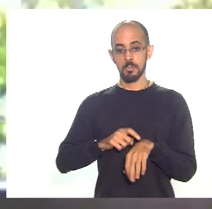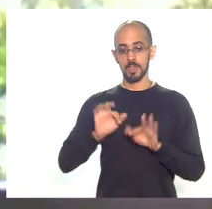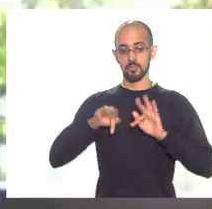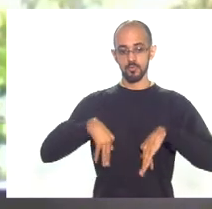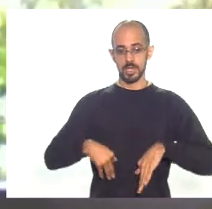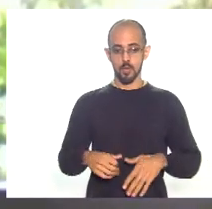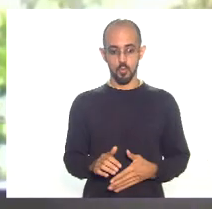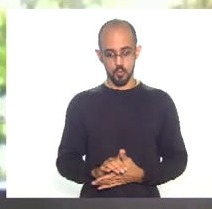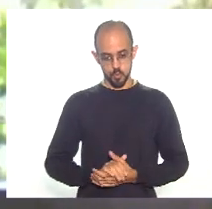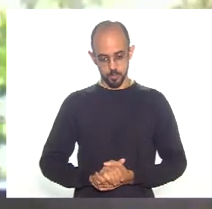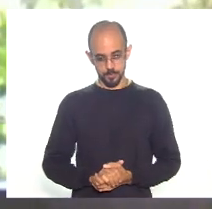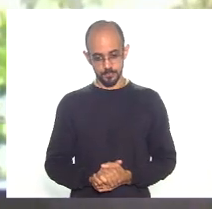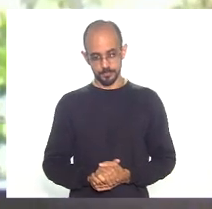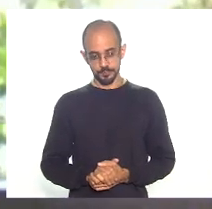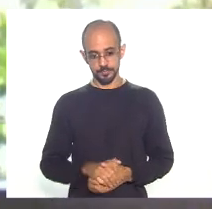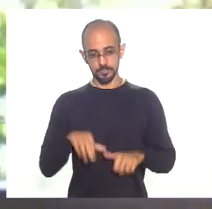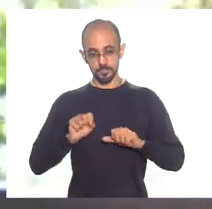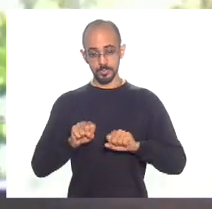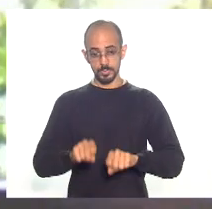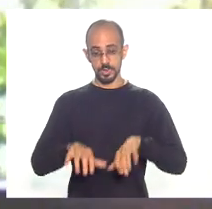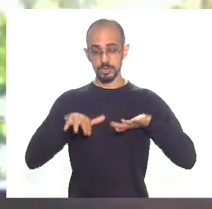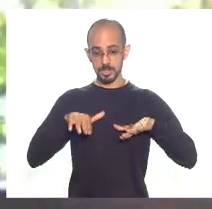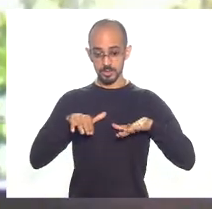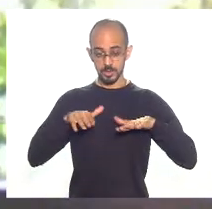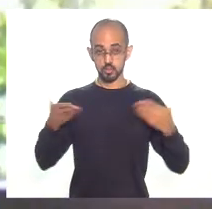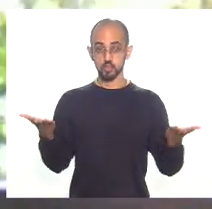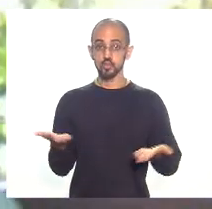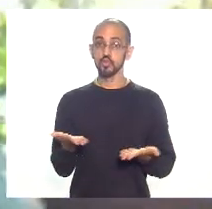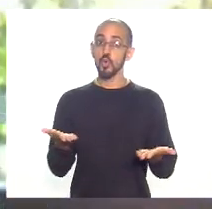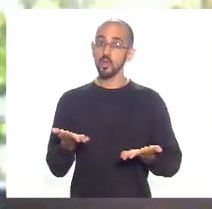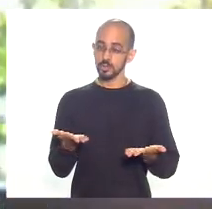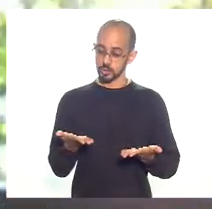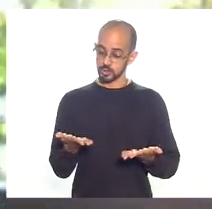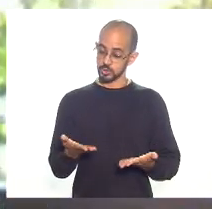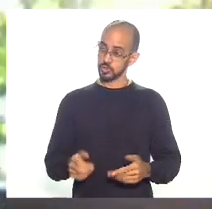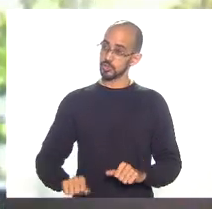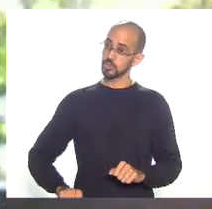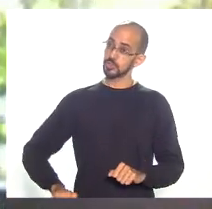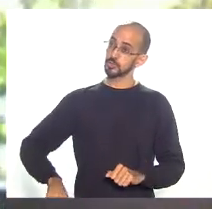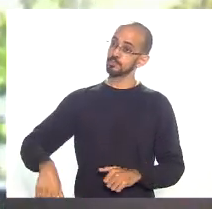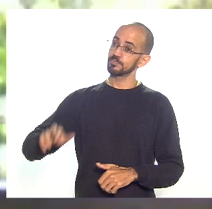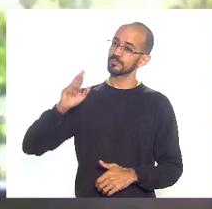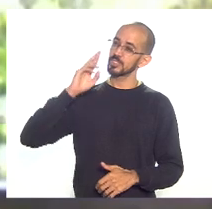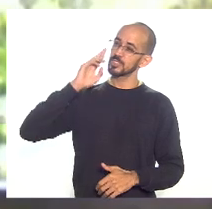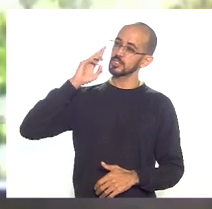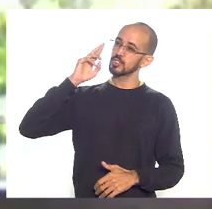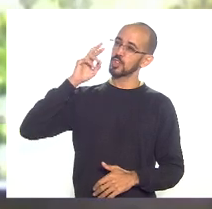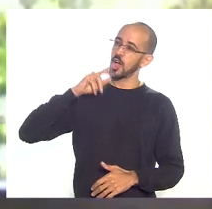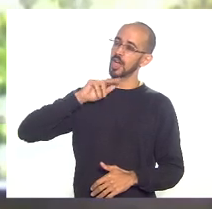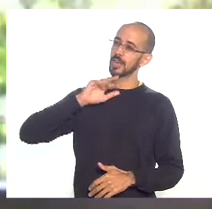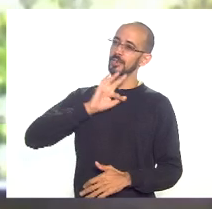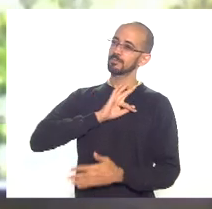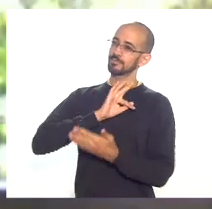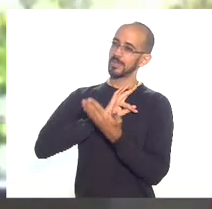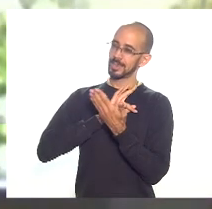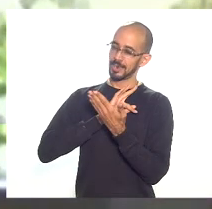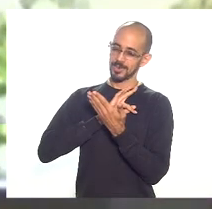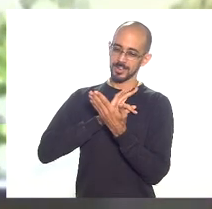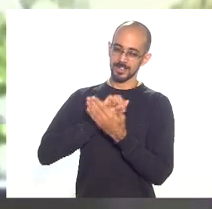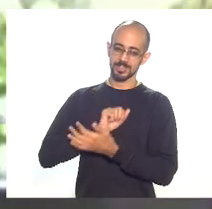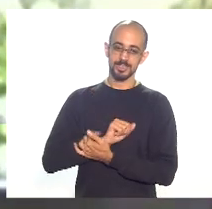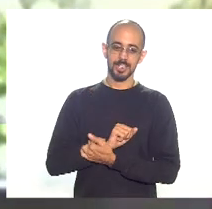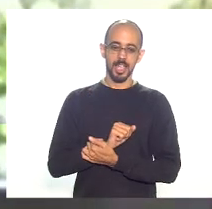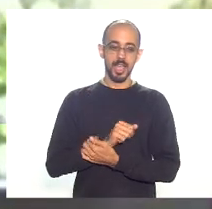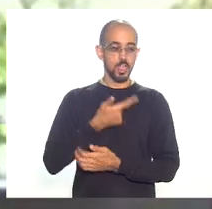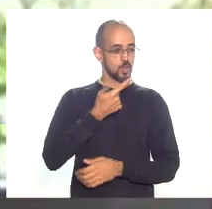da sessão de hoje nobre deputada Marta Rocha e